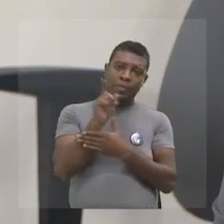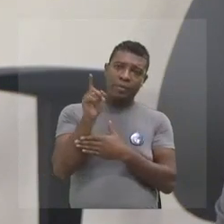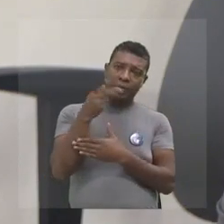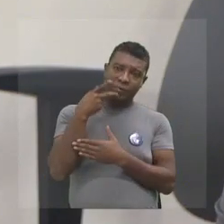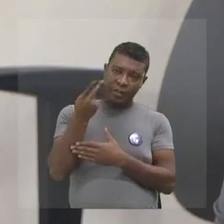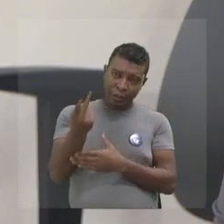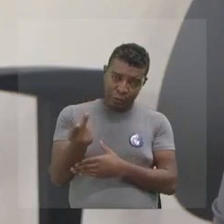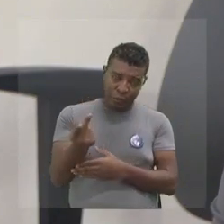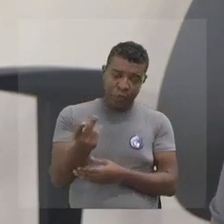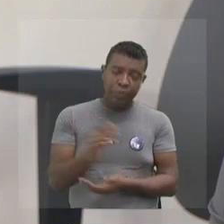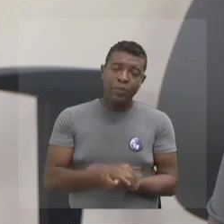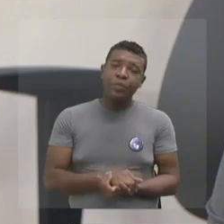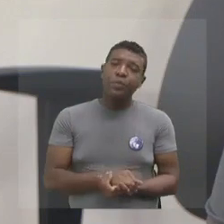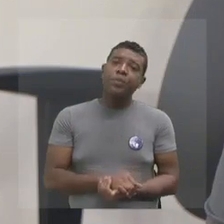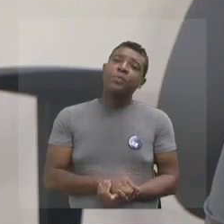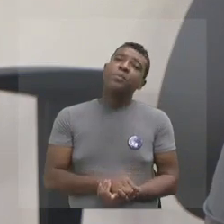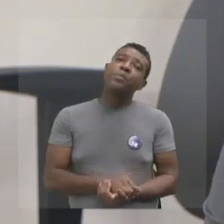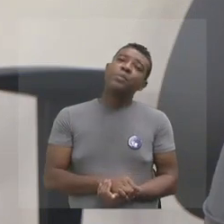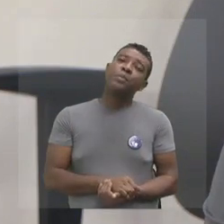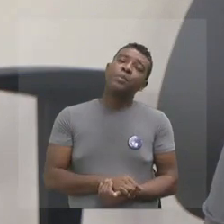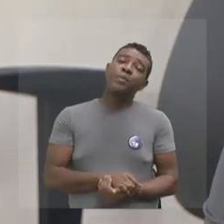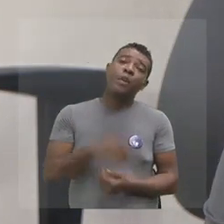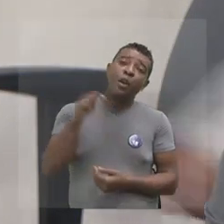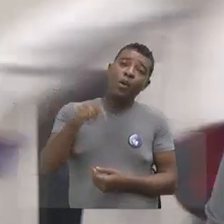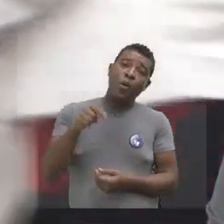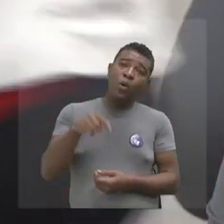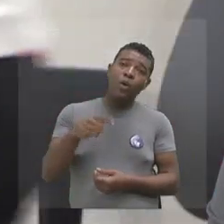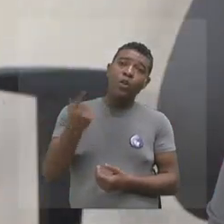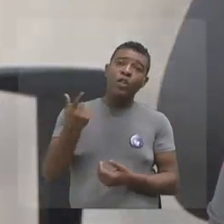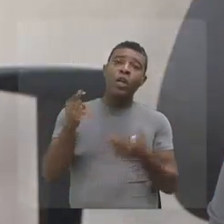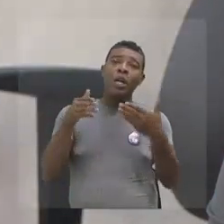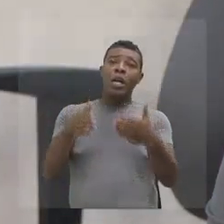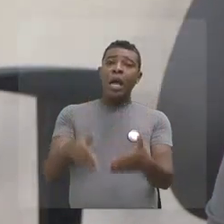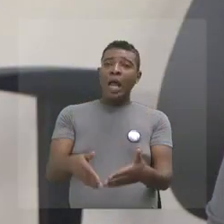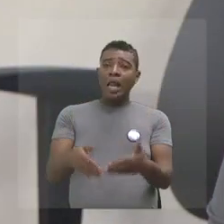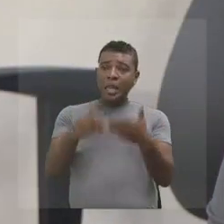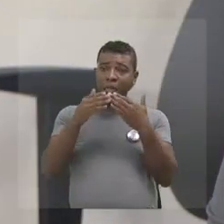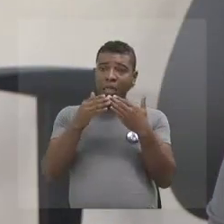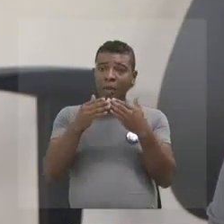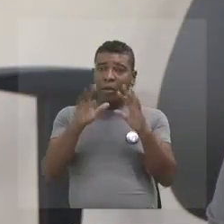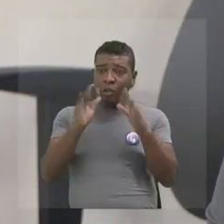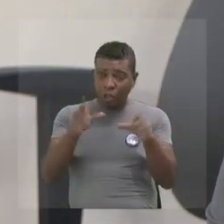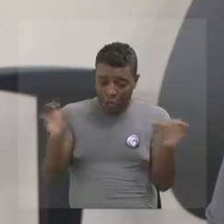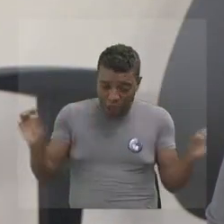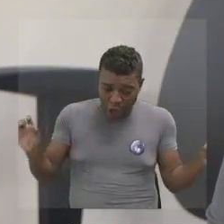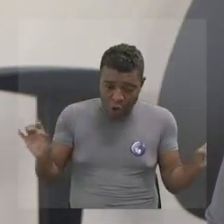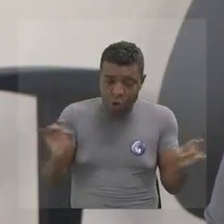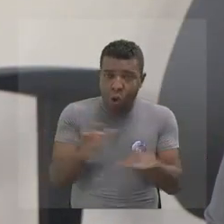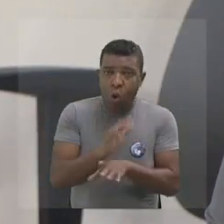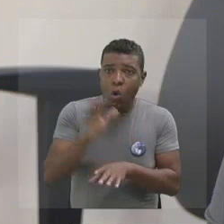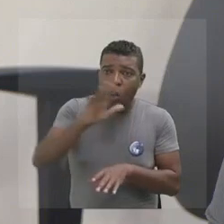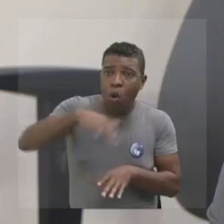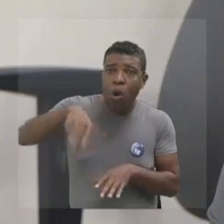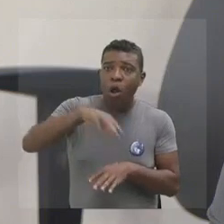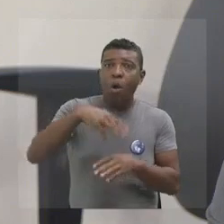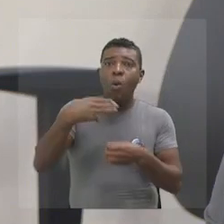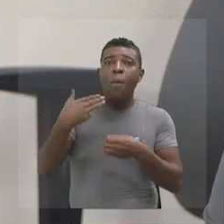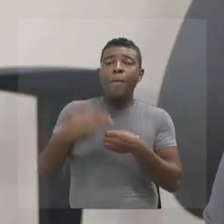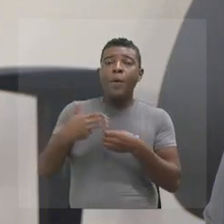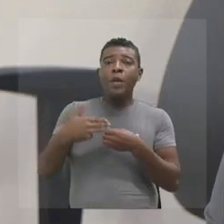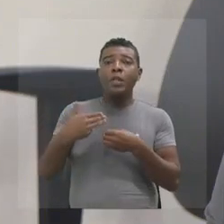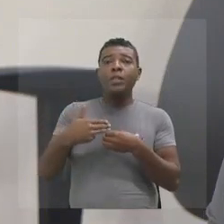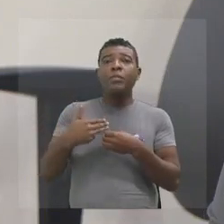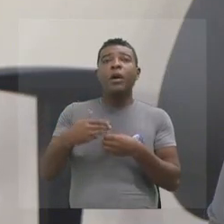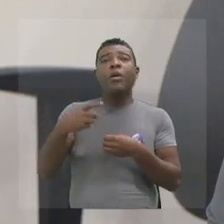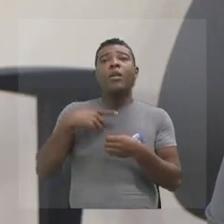hoje aqueles que licenciamentos que já tiverem sido concluídos no âmbito Municipal é tem um